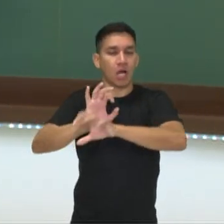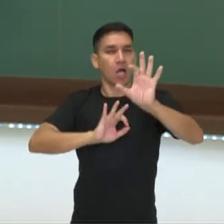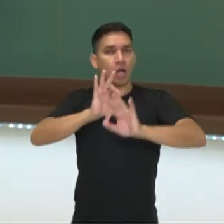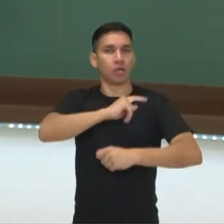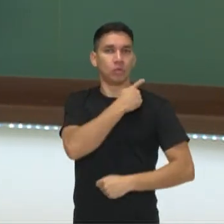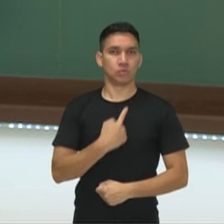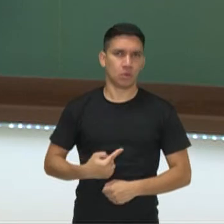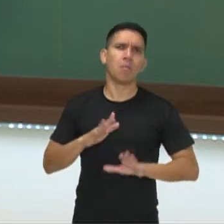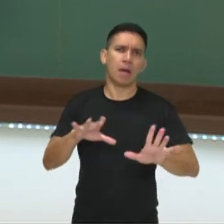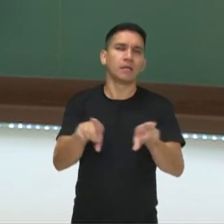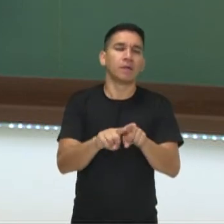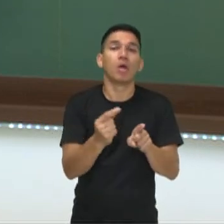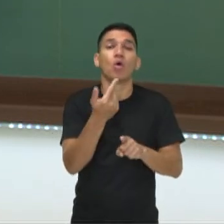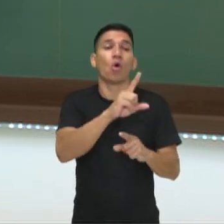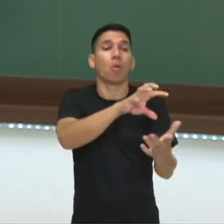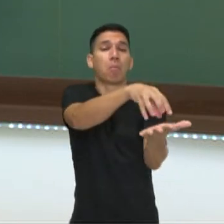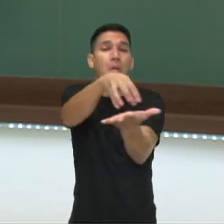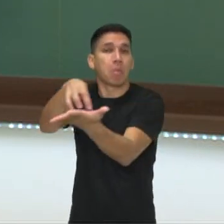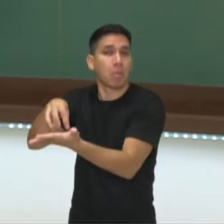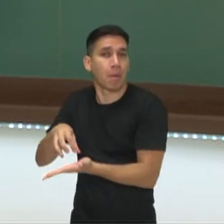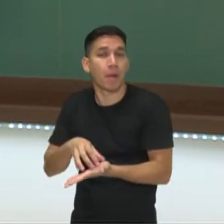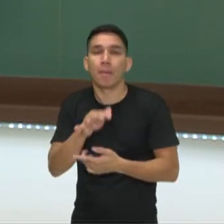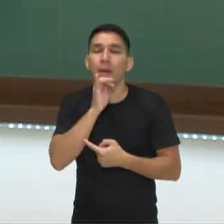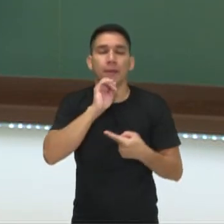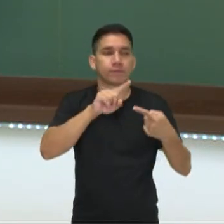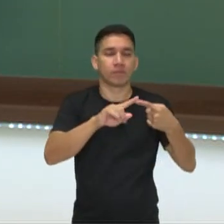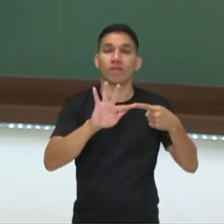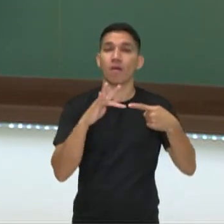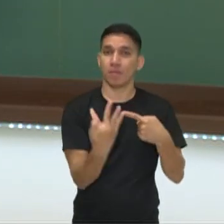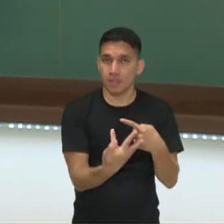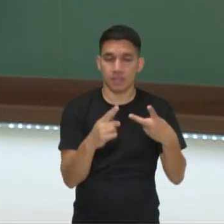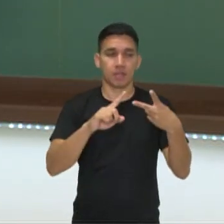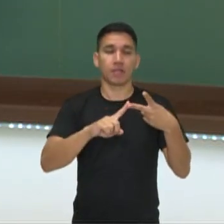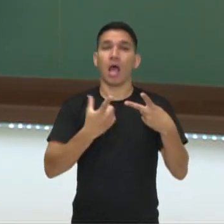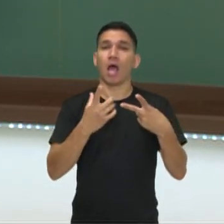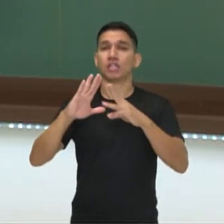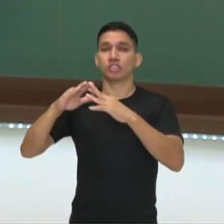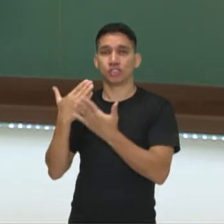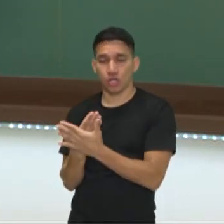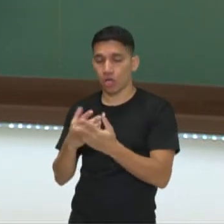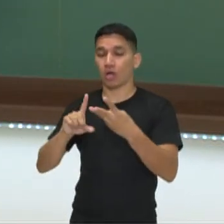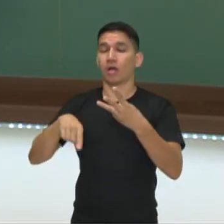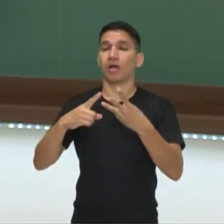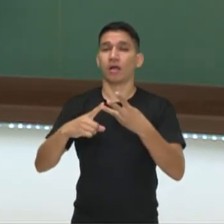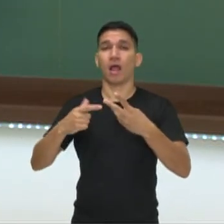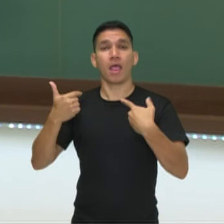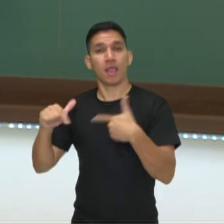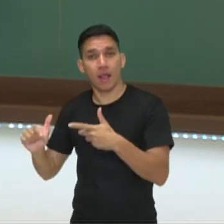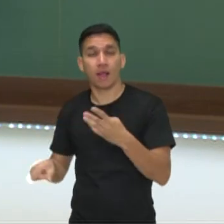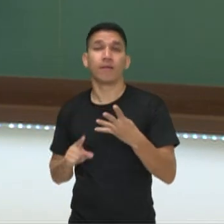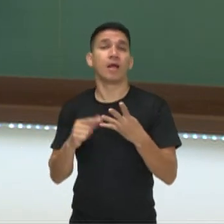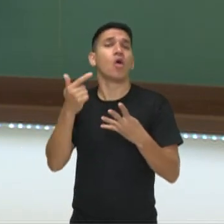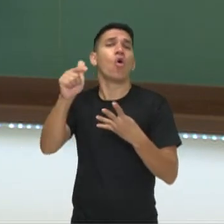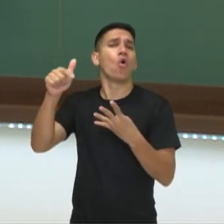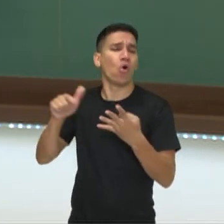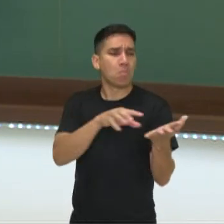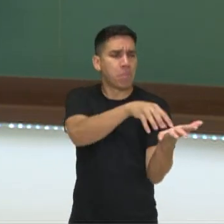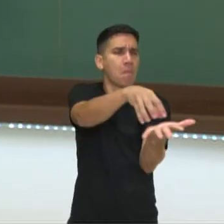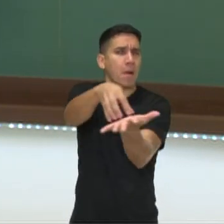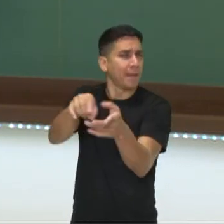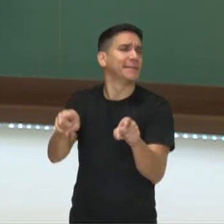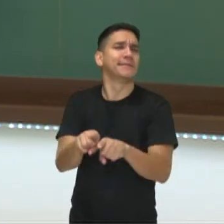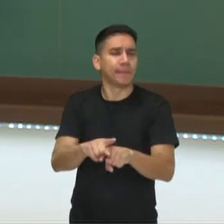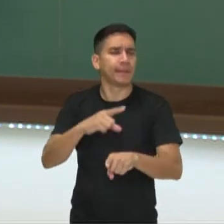outras instituições, como a família, né, como a escola, como o trabalho e tantas outras, onde também há princípios